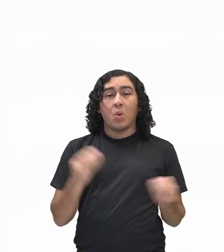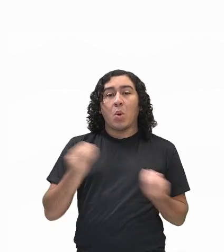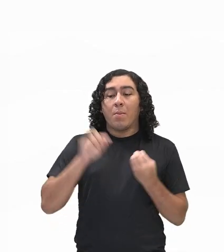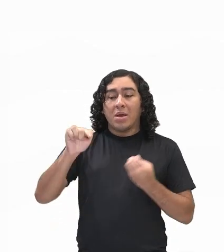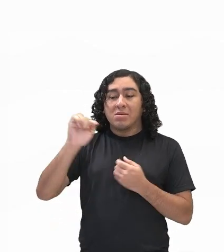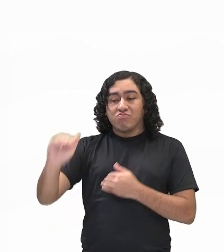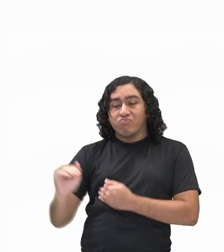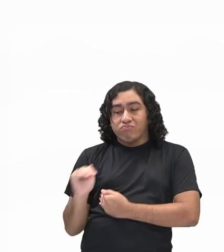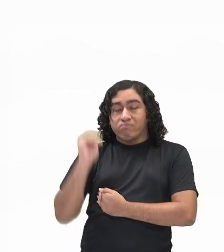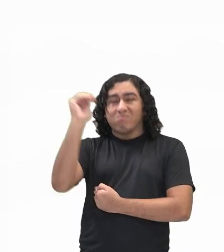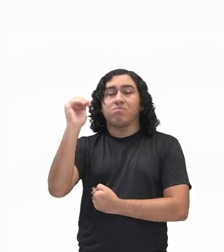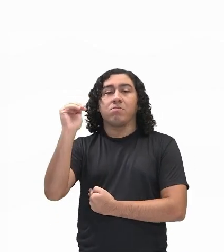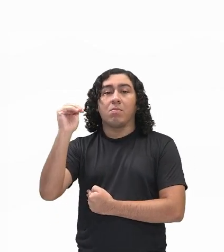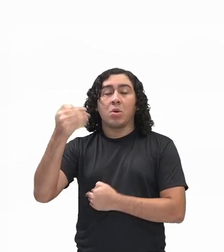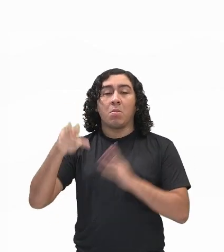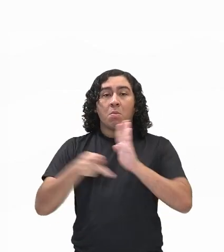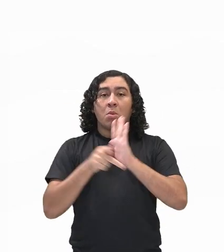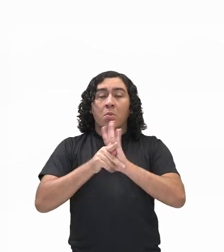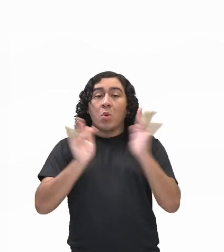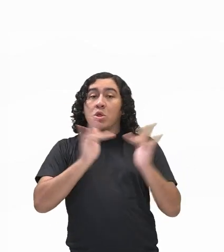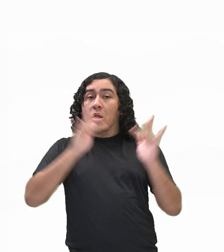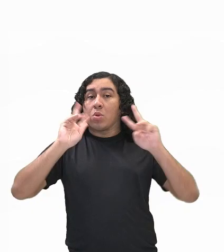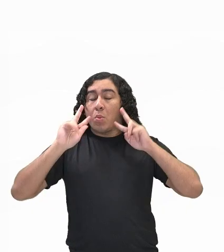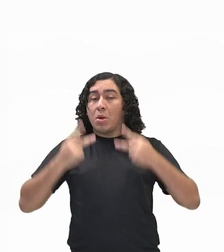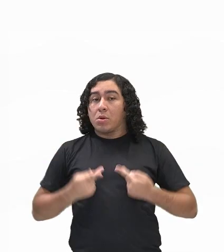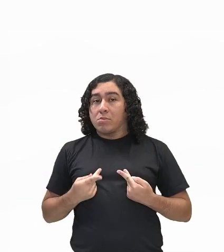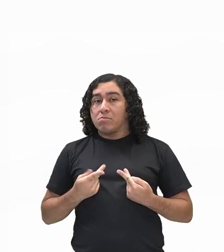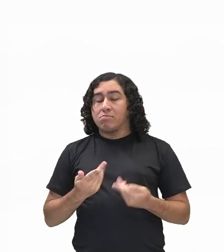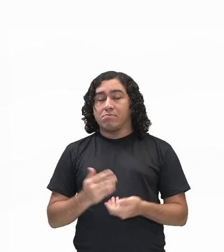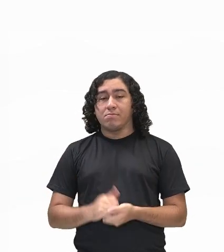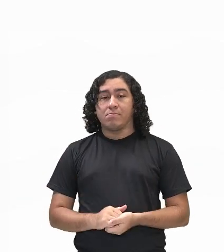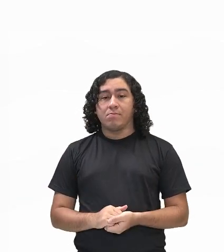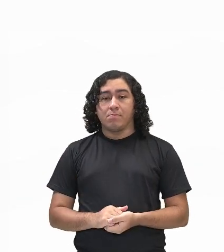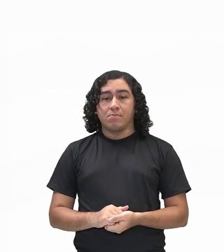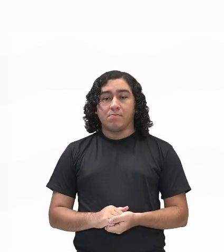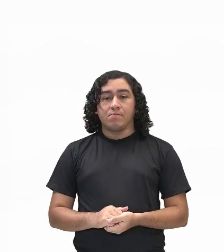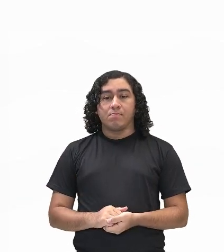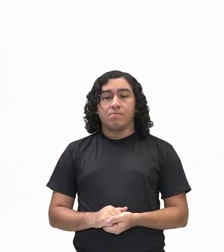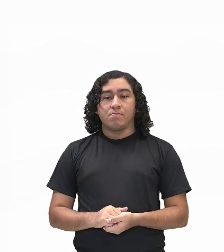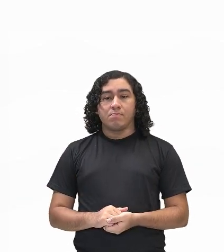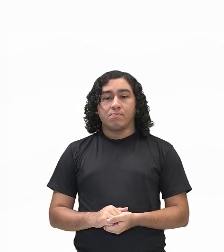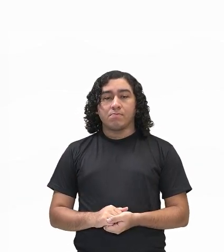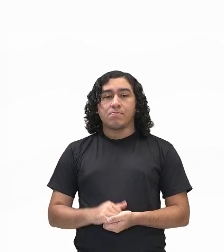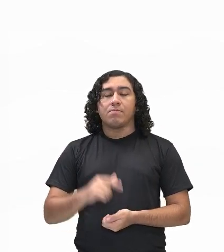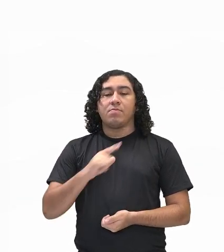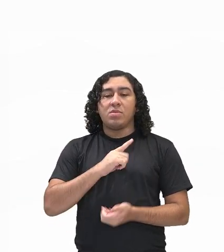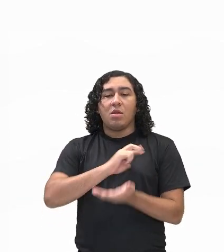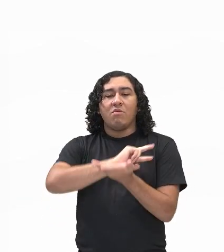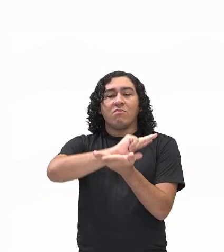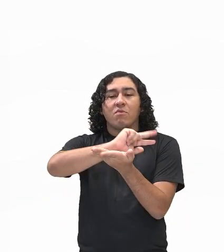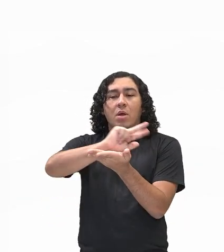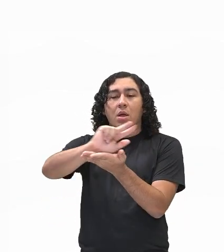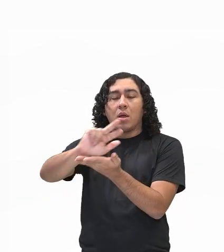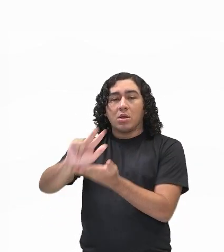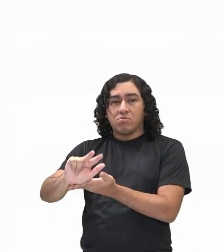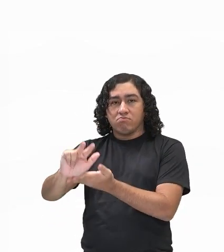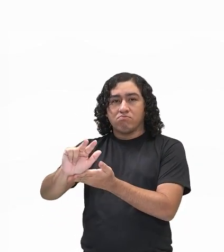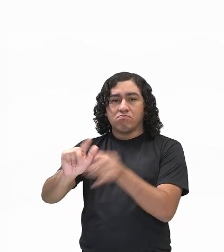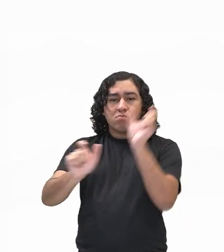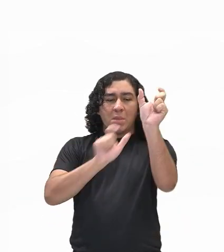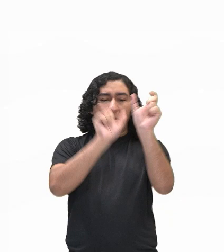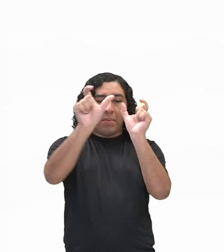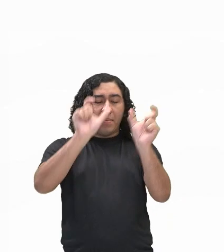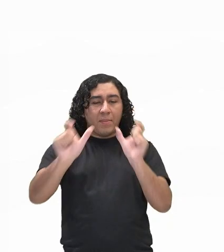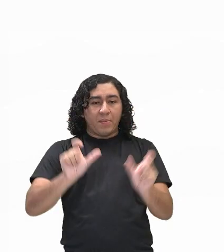nas relações humanas? Então, nós vemos aí, nós temos várias palavrinhas aí soltas,